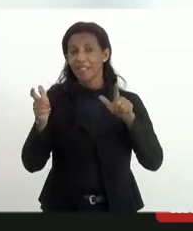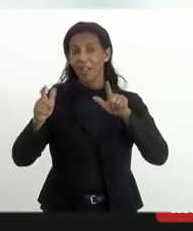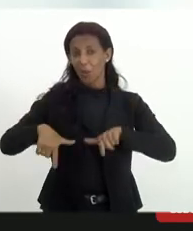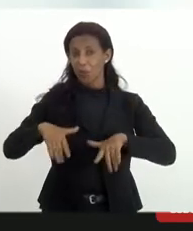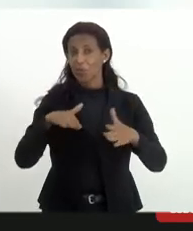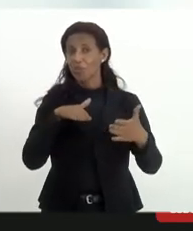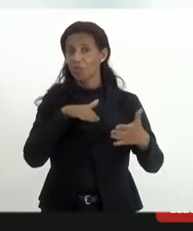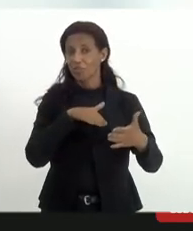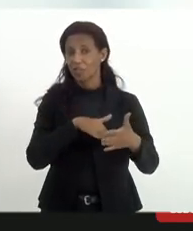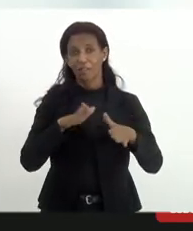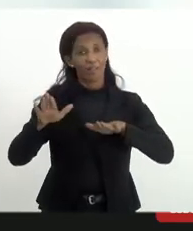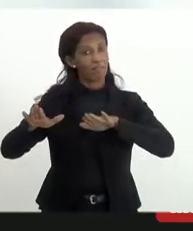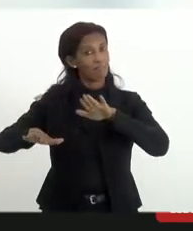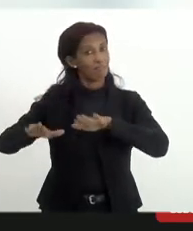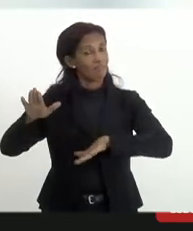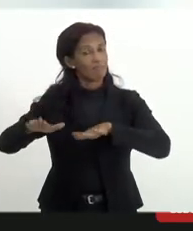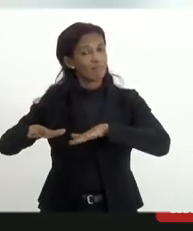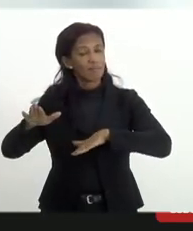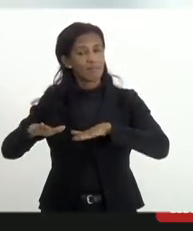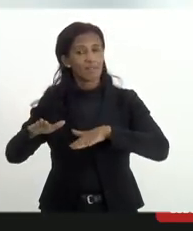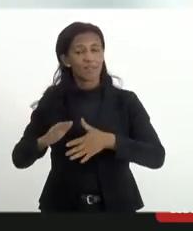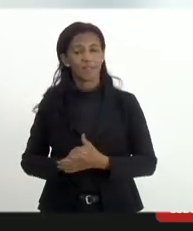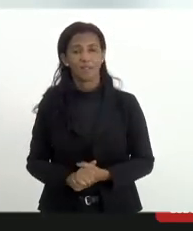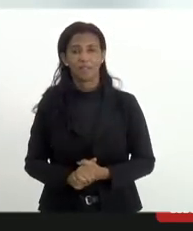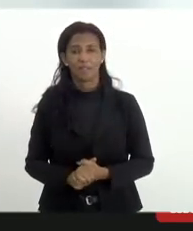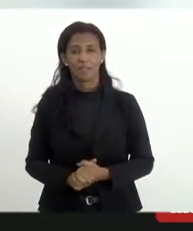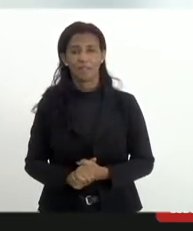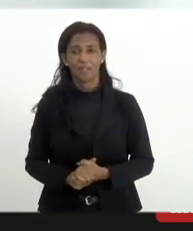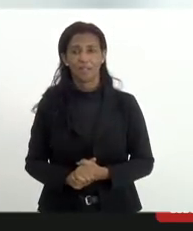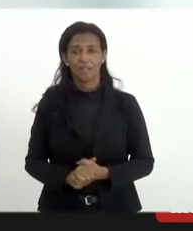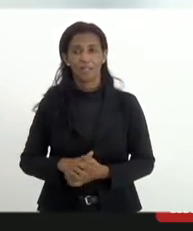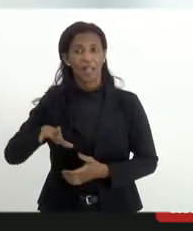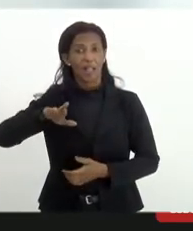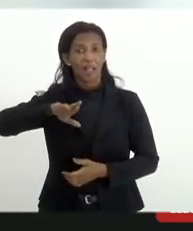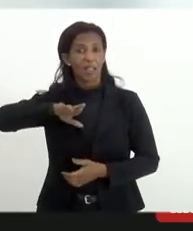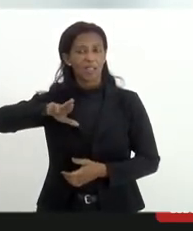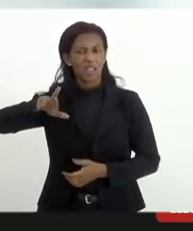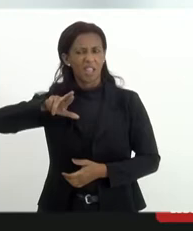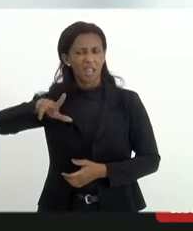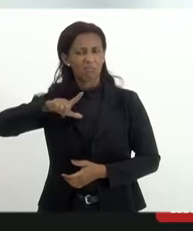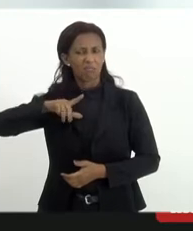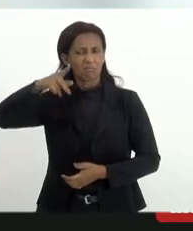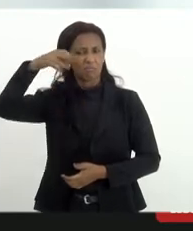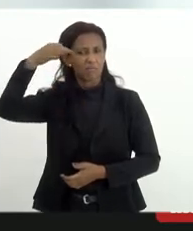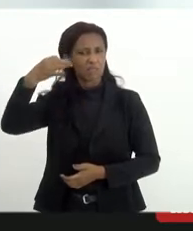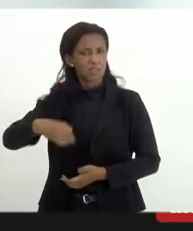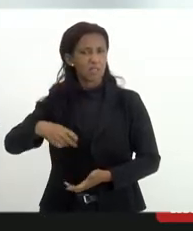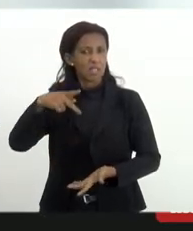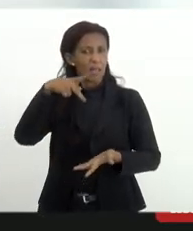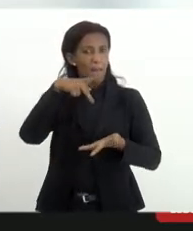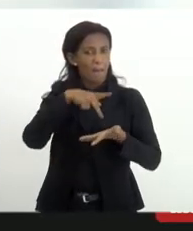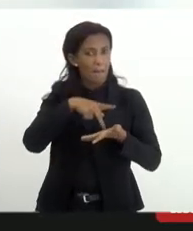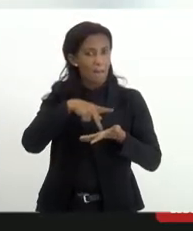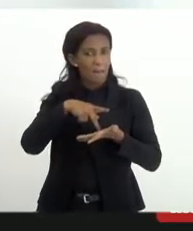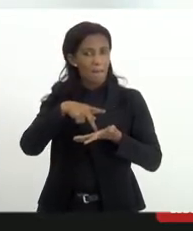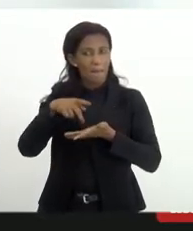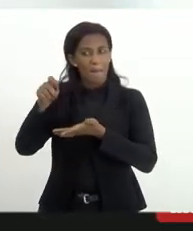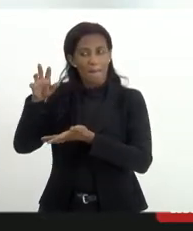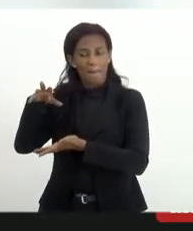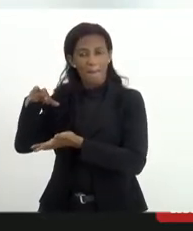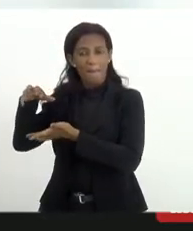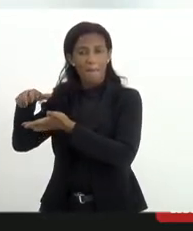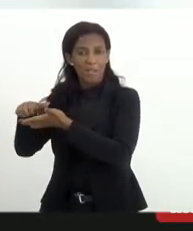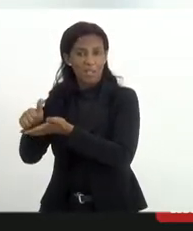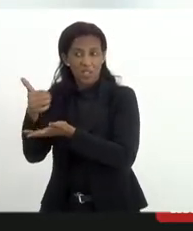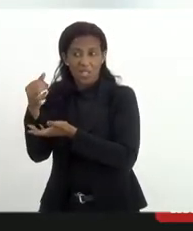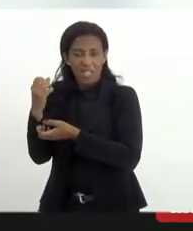até onde chegar vai depender não de se ter convicção do prazo prescricional ser de uma